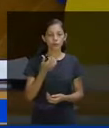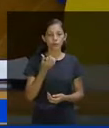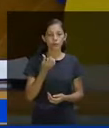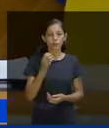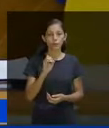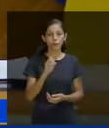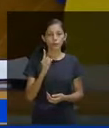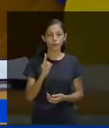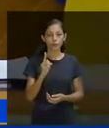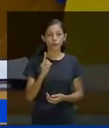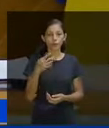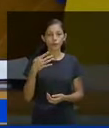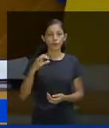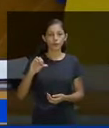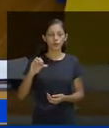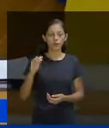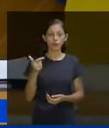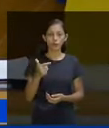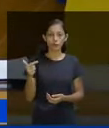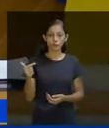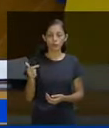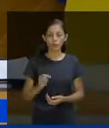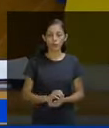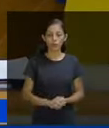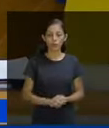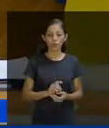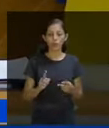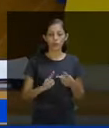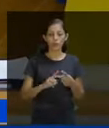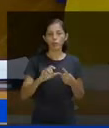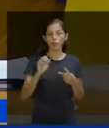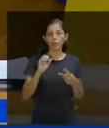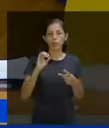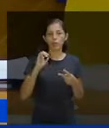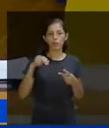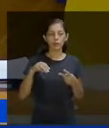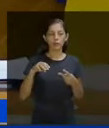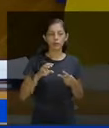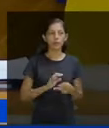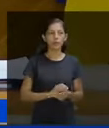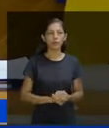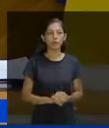601.549 de 2022 e da AM